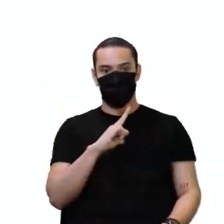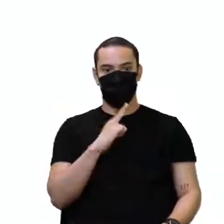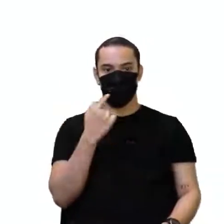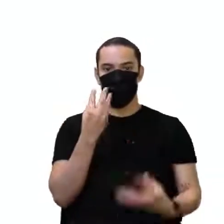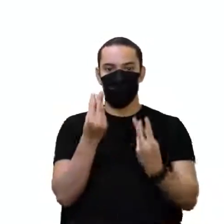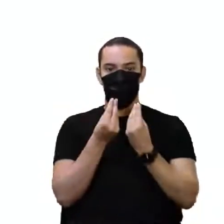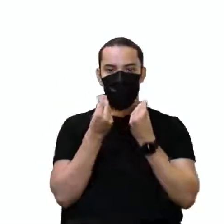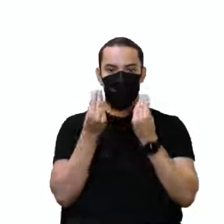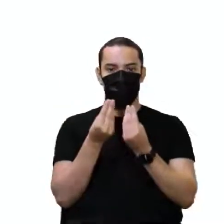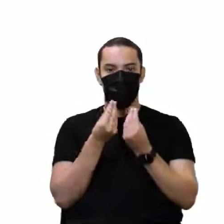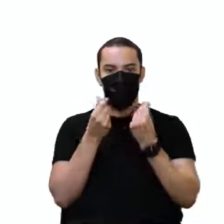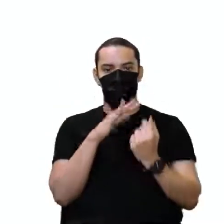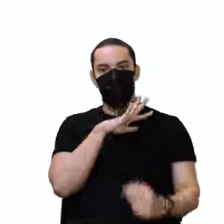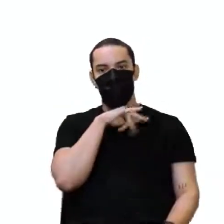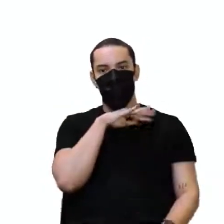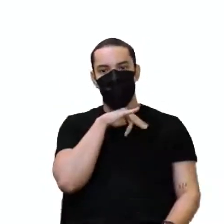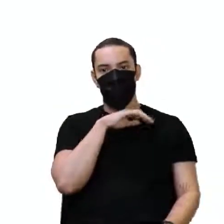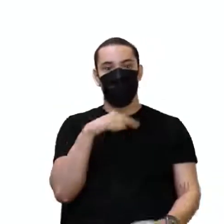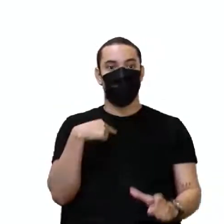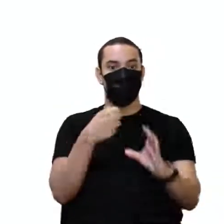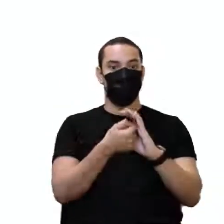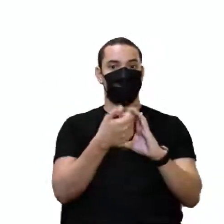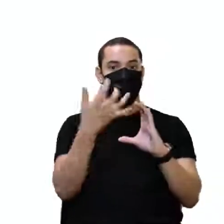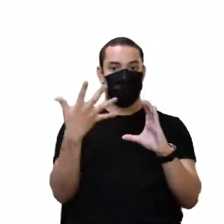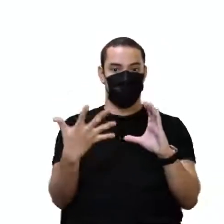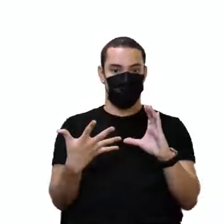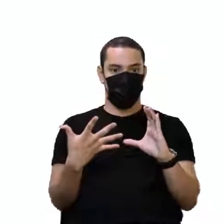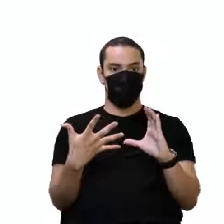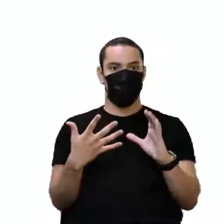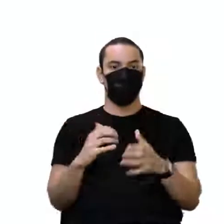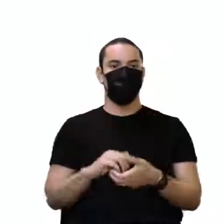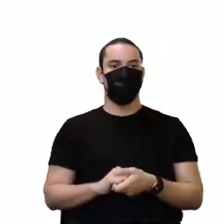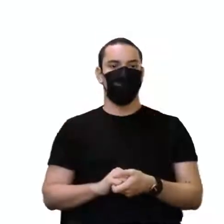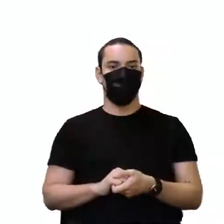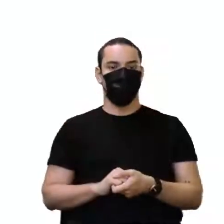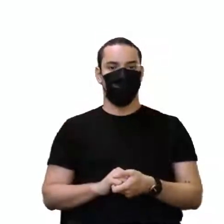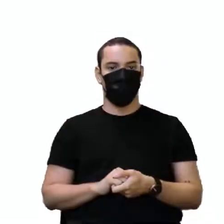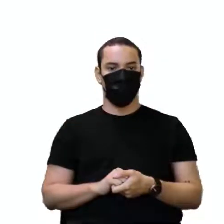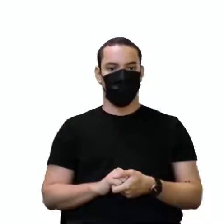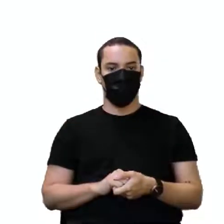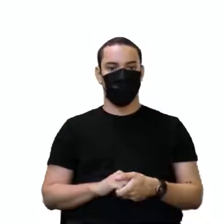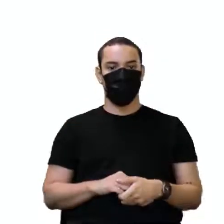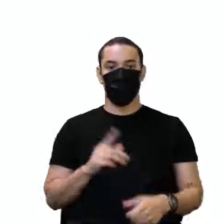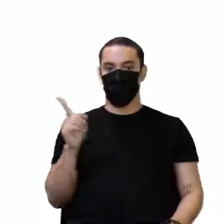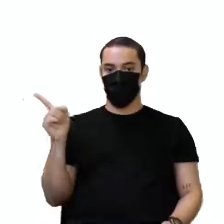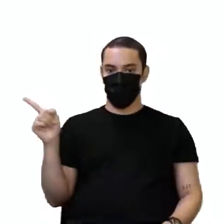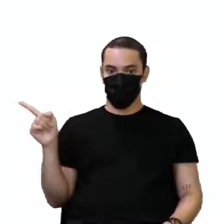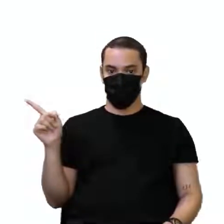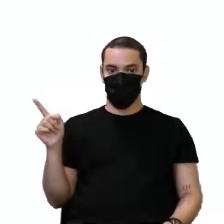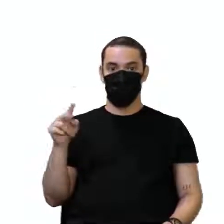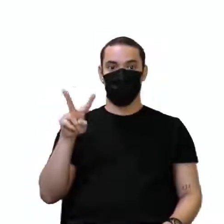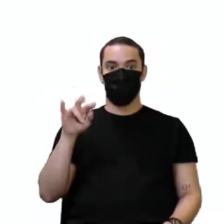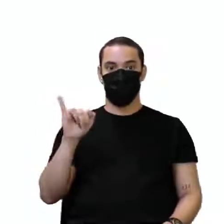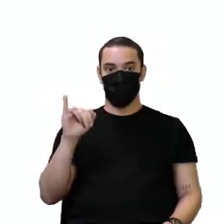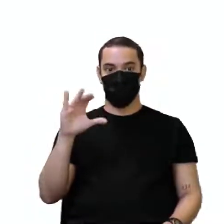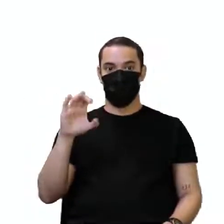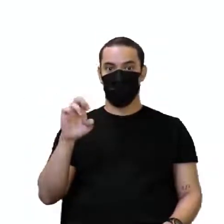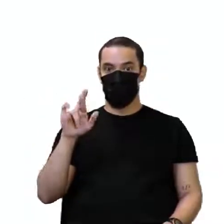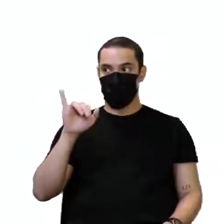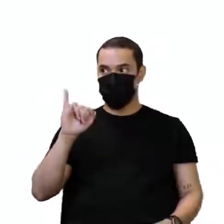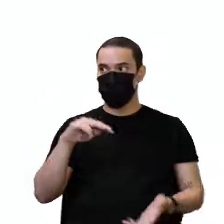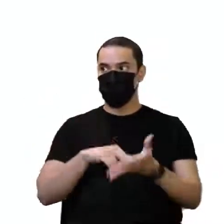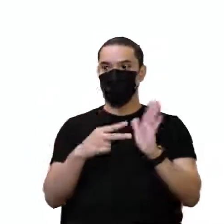impalatável, gosto ruim, que é uma característica de defesa mulleriana, tá? A borboleta vice-rei se assemelha a